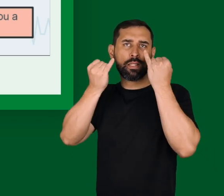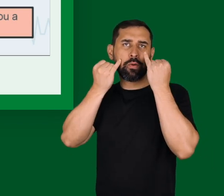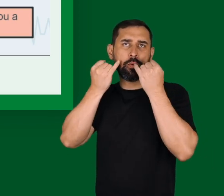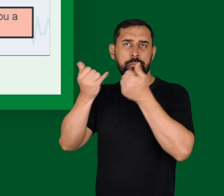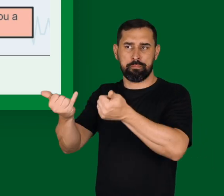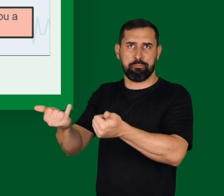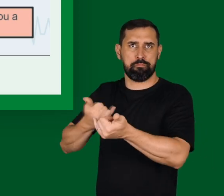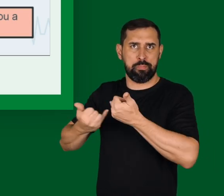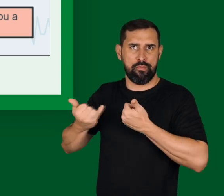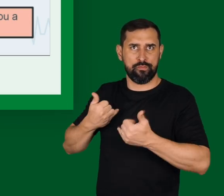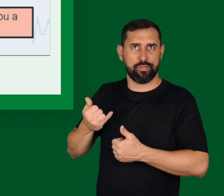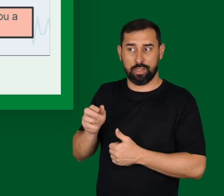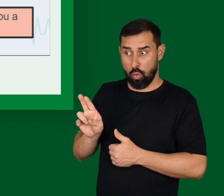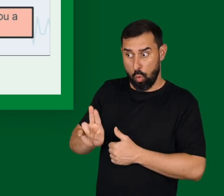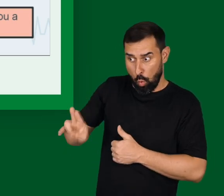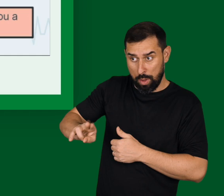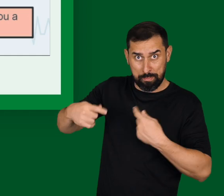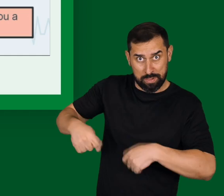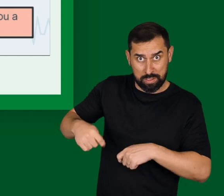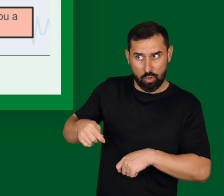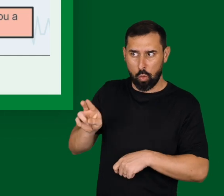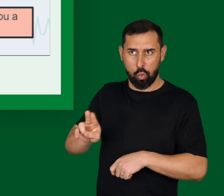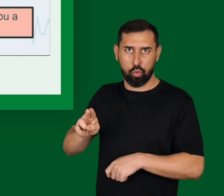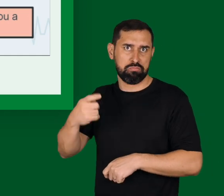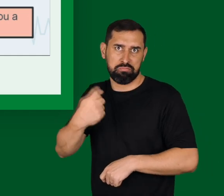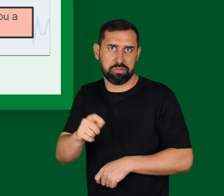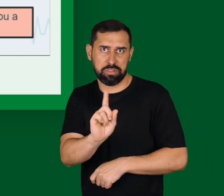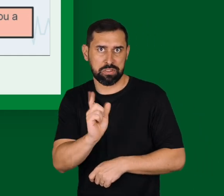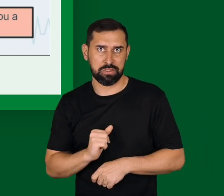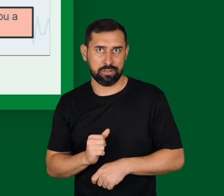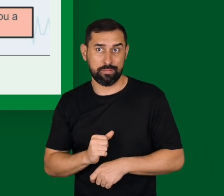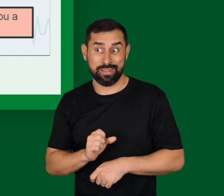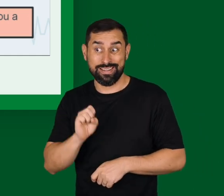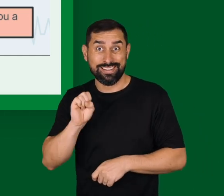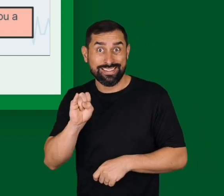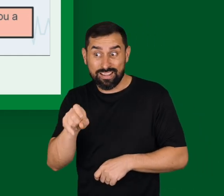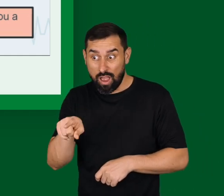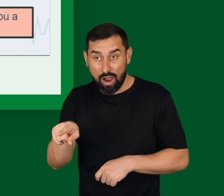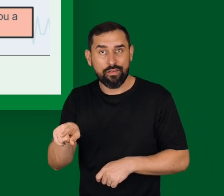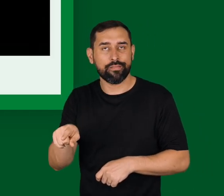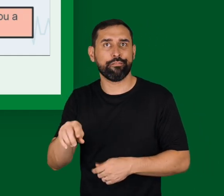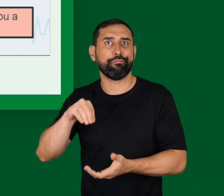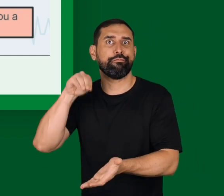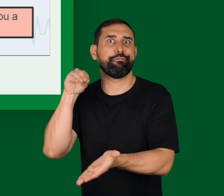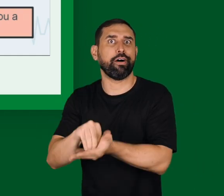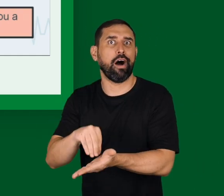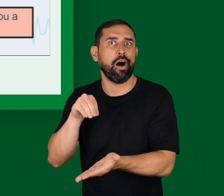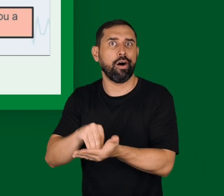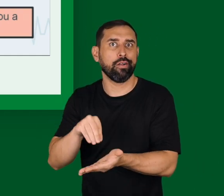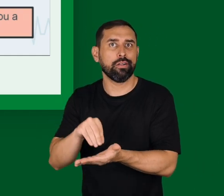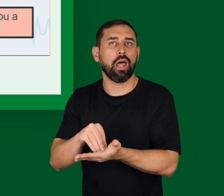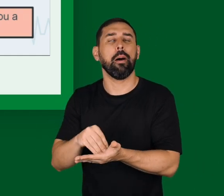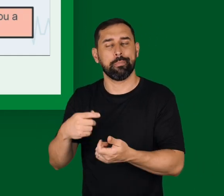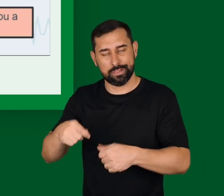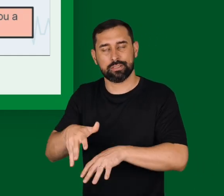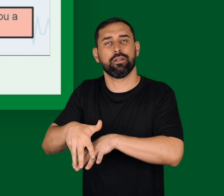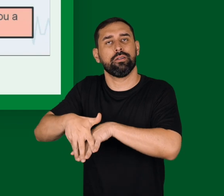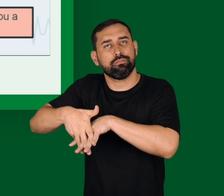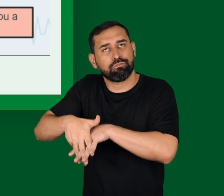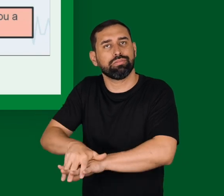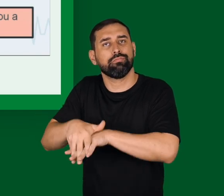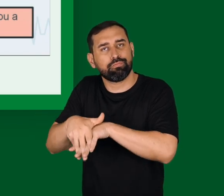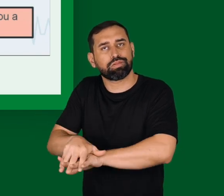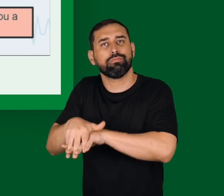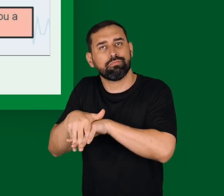o próprio equipamento vai te informar qual é a necessidade de acioná-lo. Se ele não é